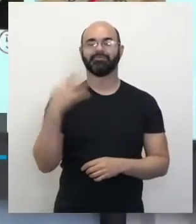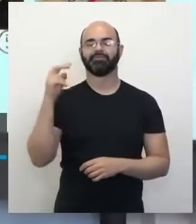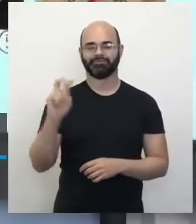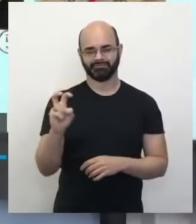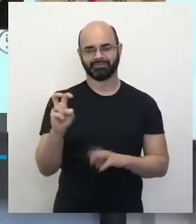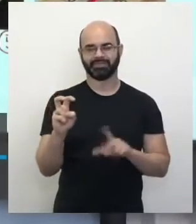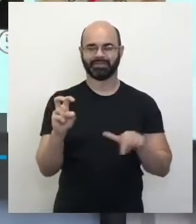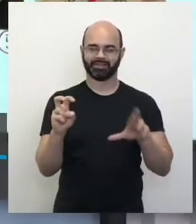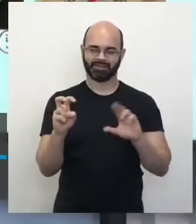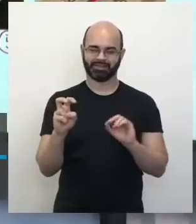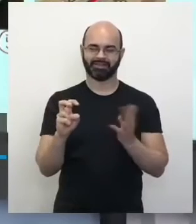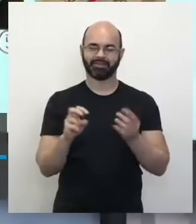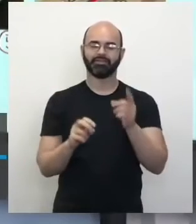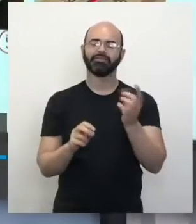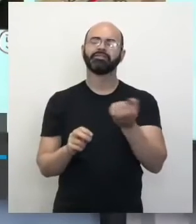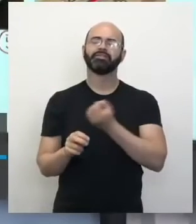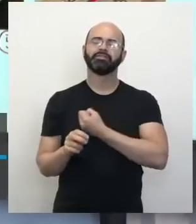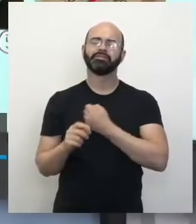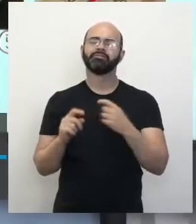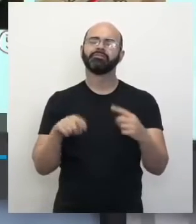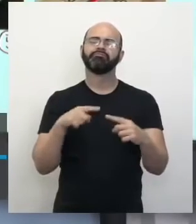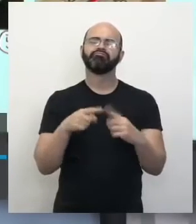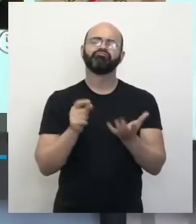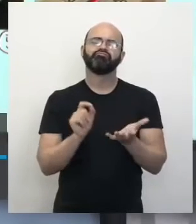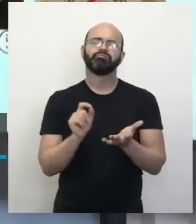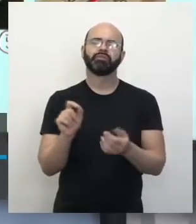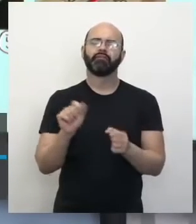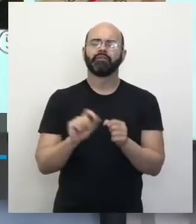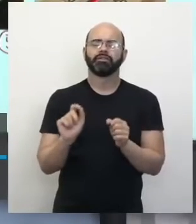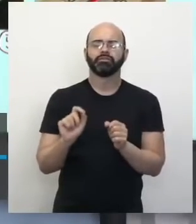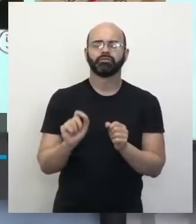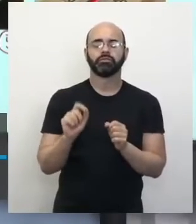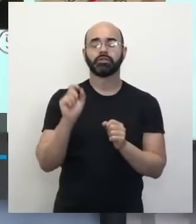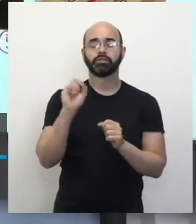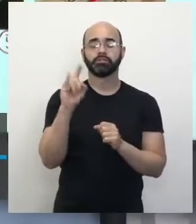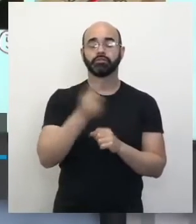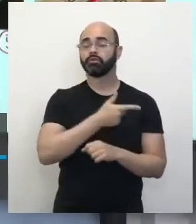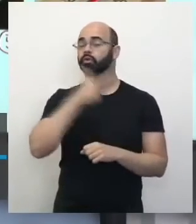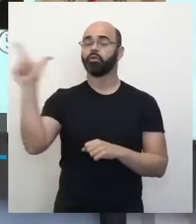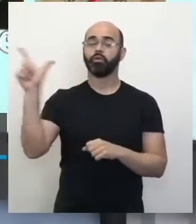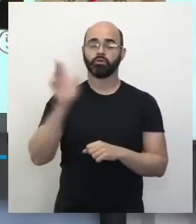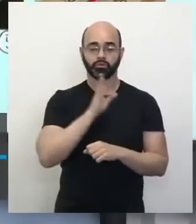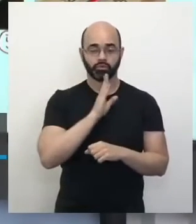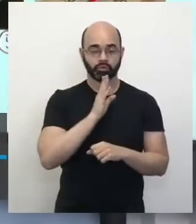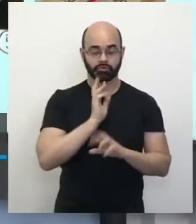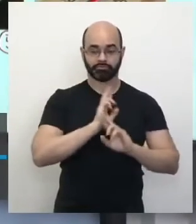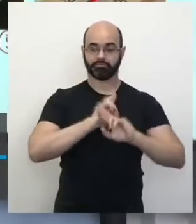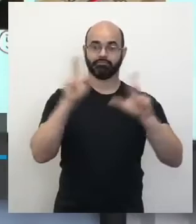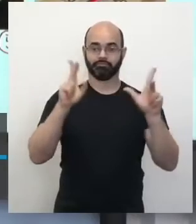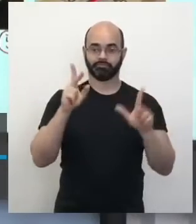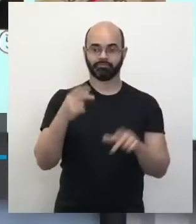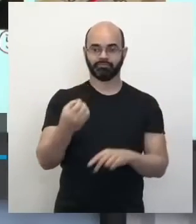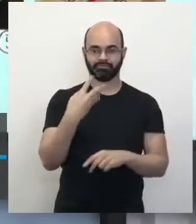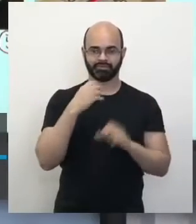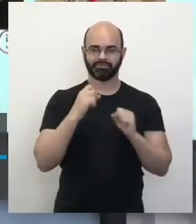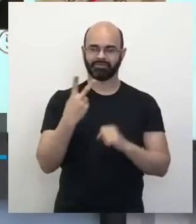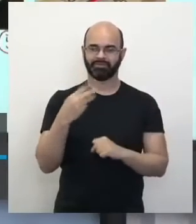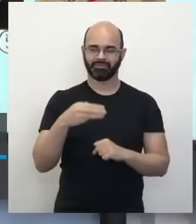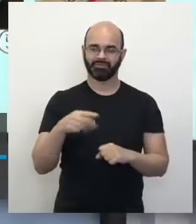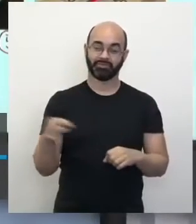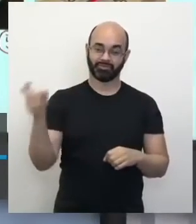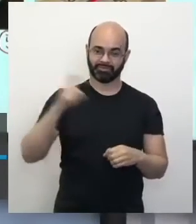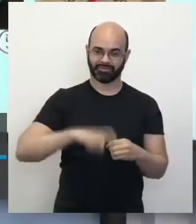instrumento, fala o nome dele e para que serve. Se você conhecer algum outro instrumento diferentão, manda pra gente, 2 minutinhos e a gente já